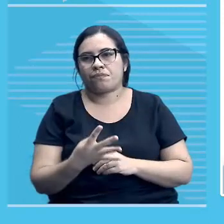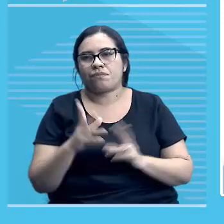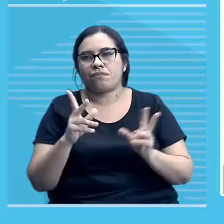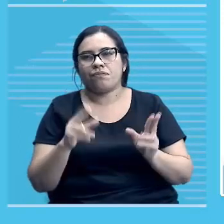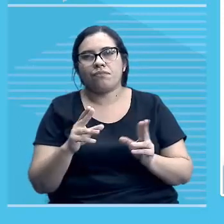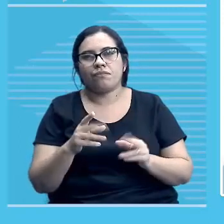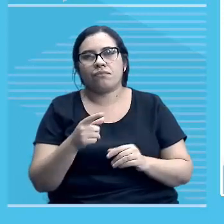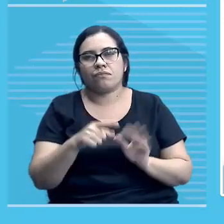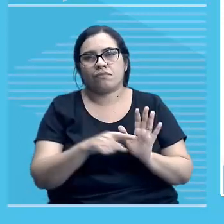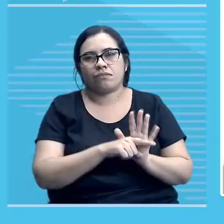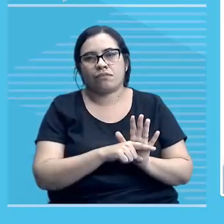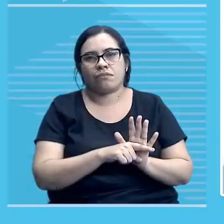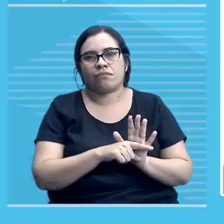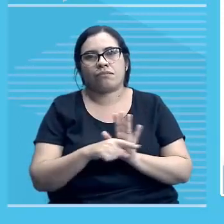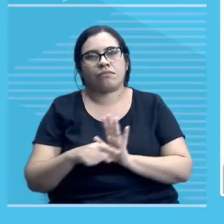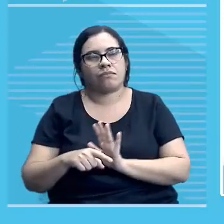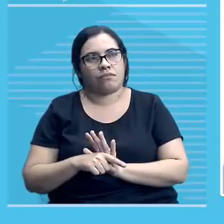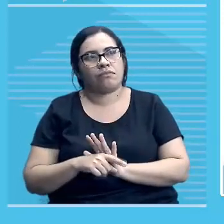é mais.